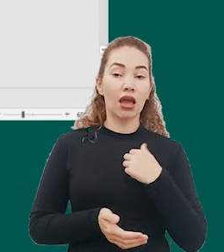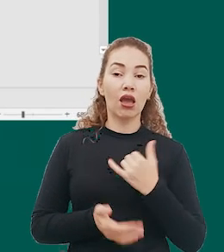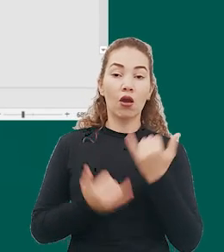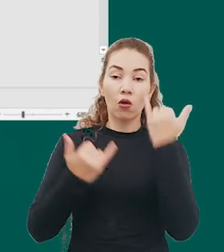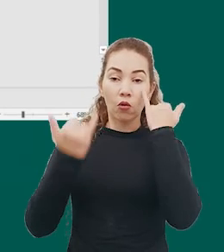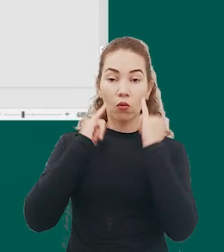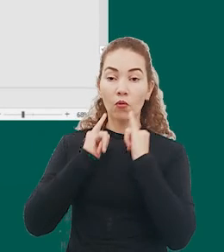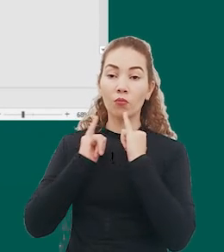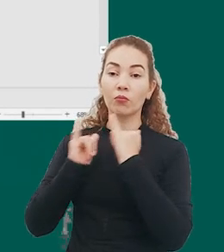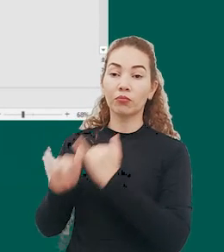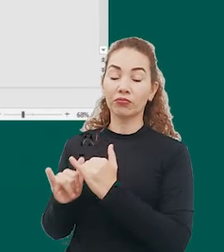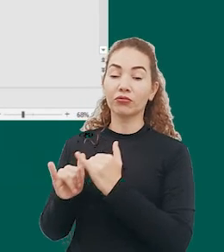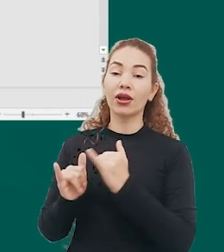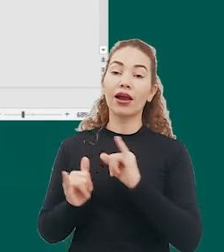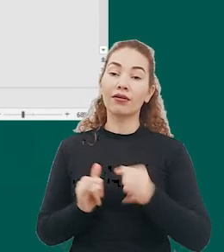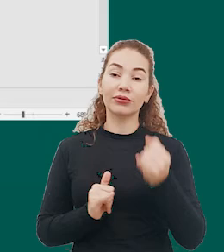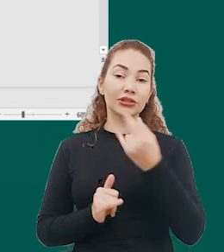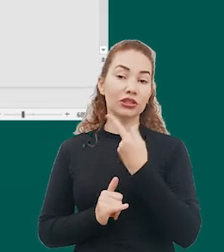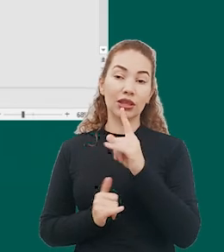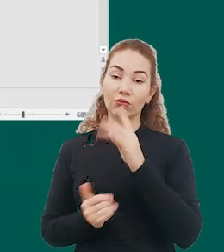rendimentos não tributáveis.